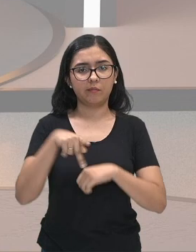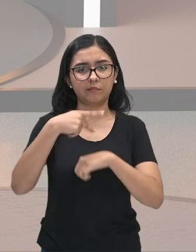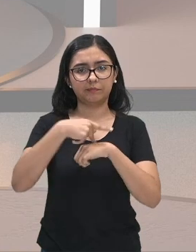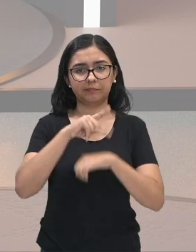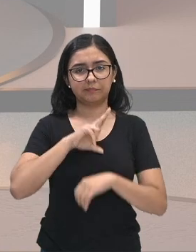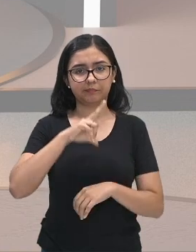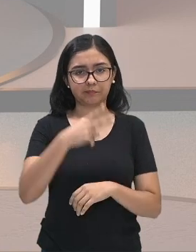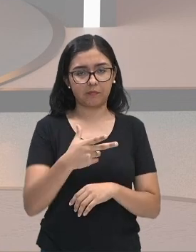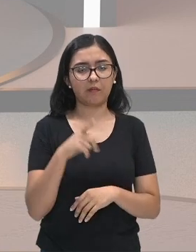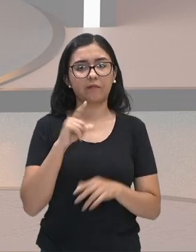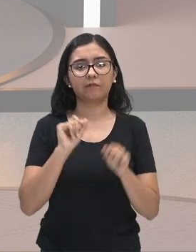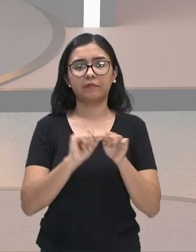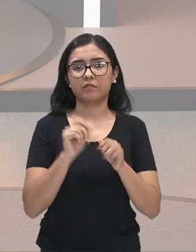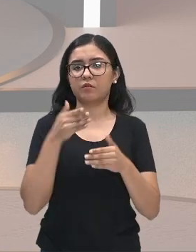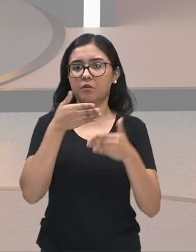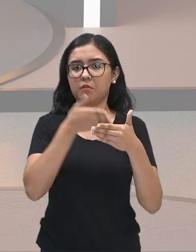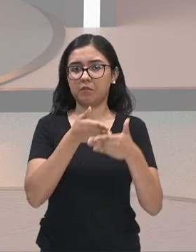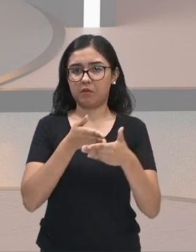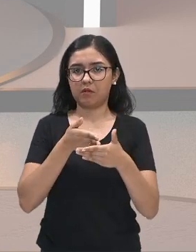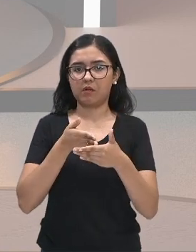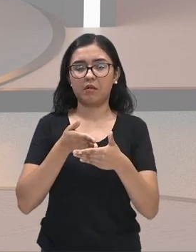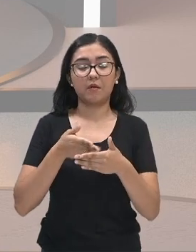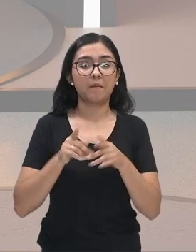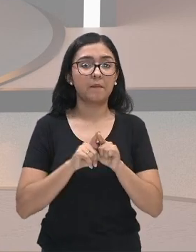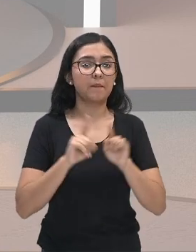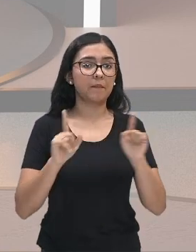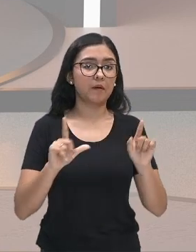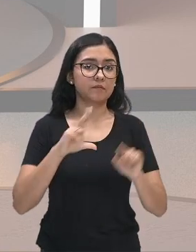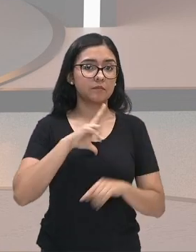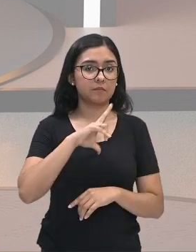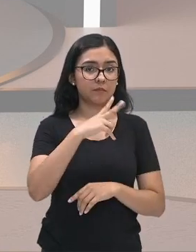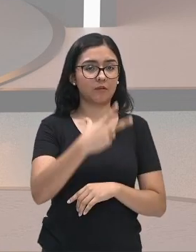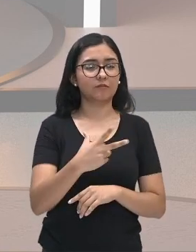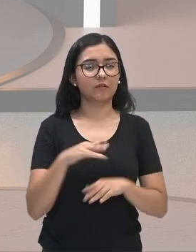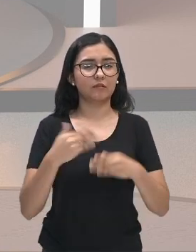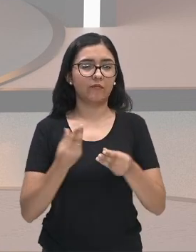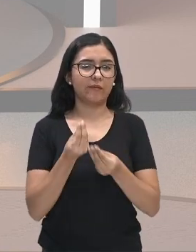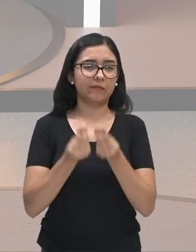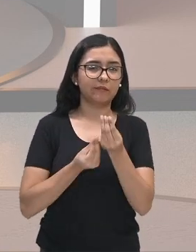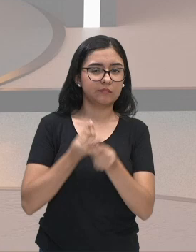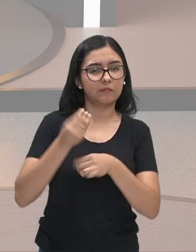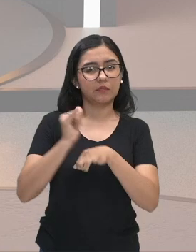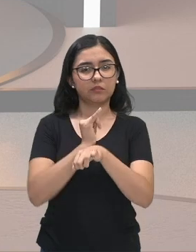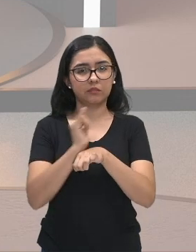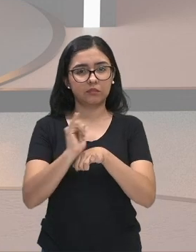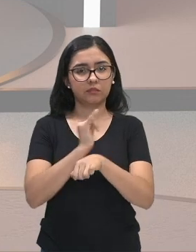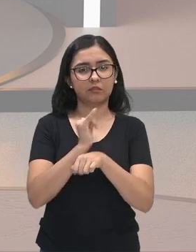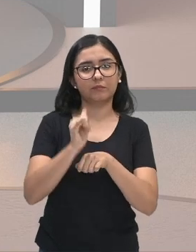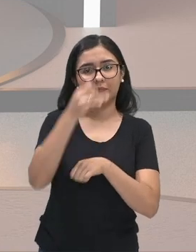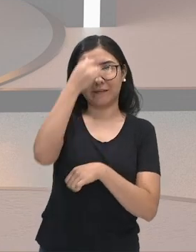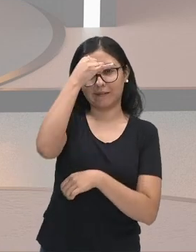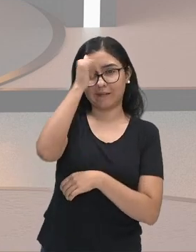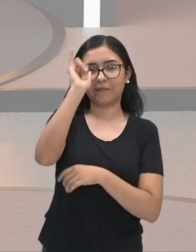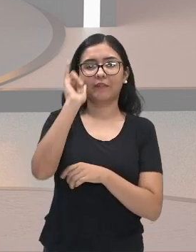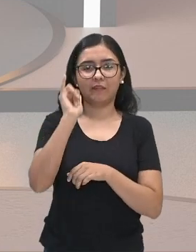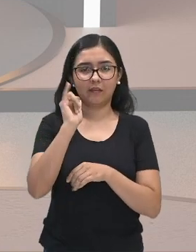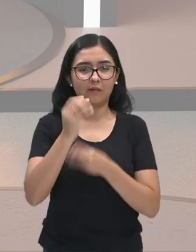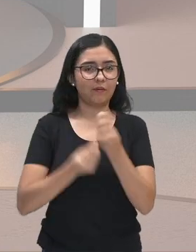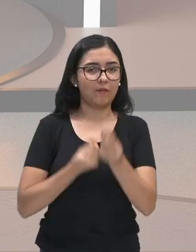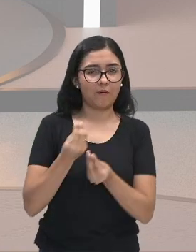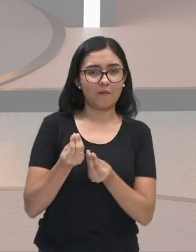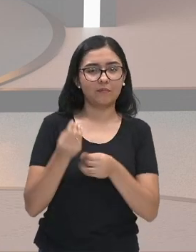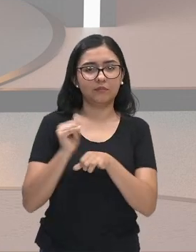fazer o bloqueio. Mas o português vai ali como sabão deslizando e vai criar uma estratégia